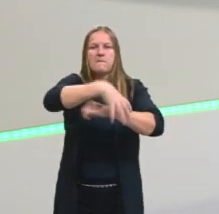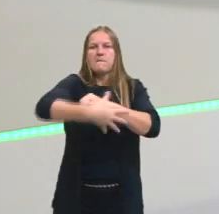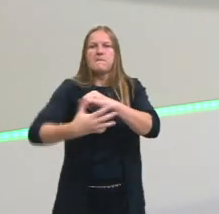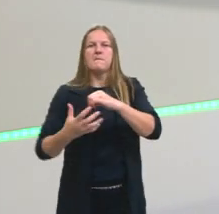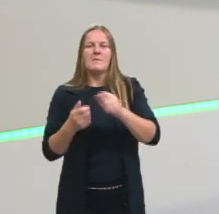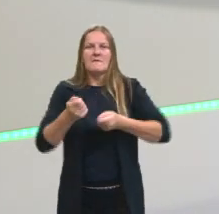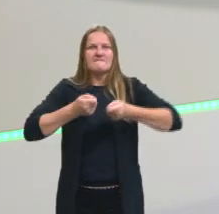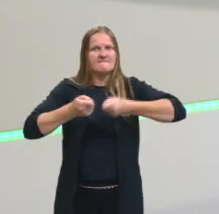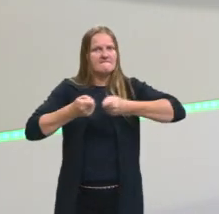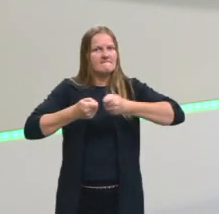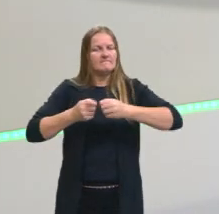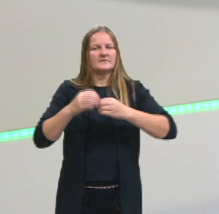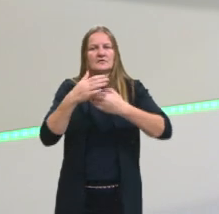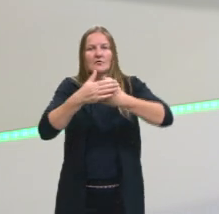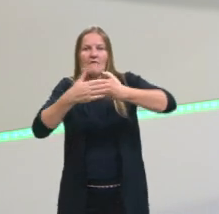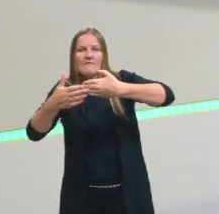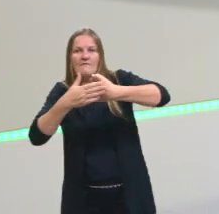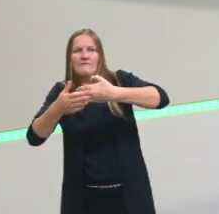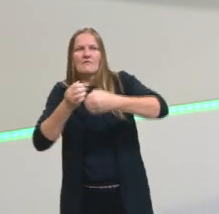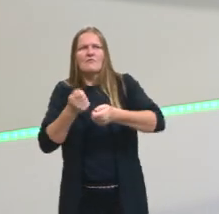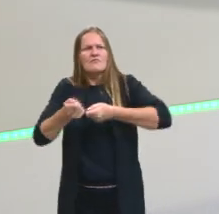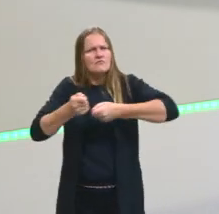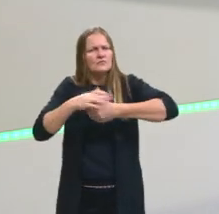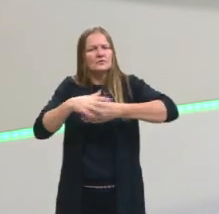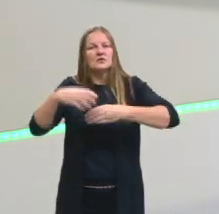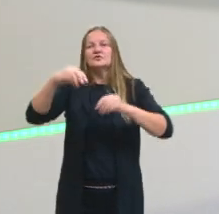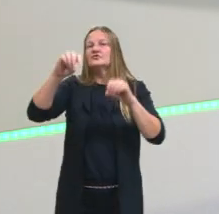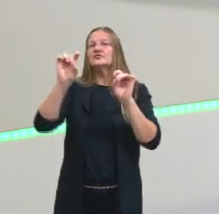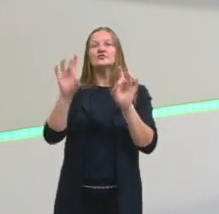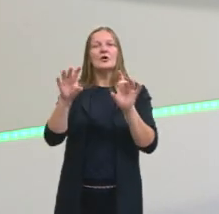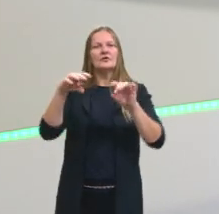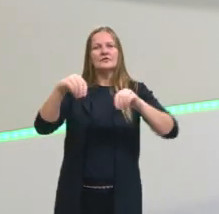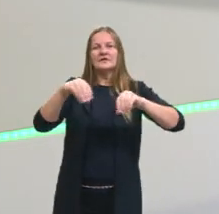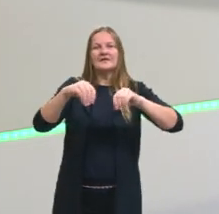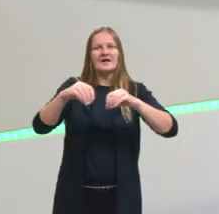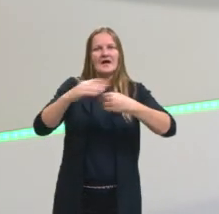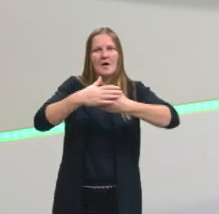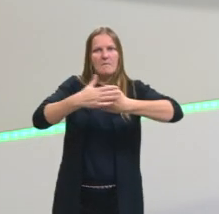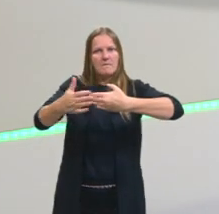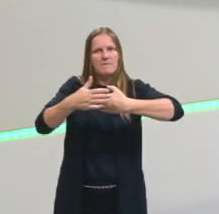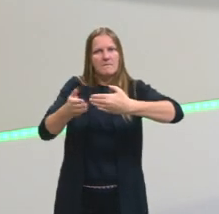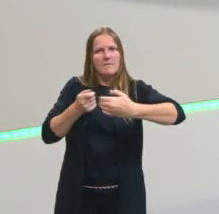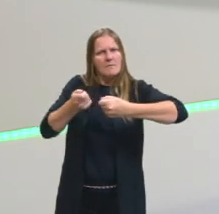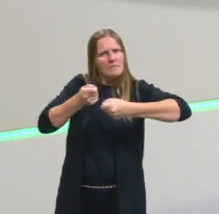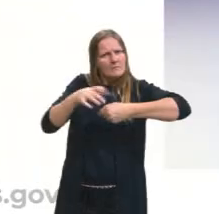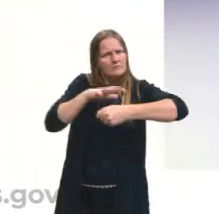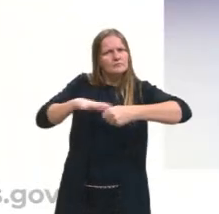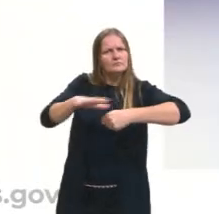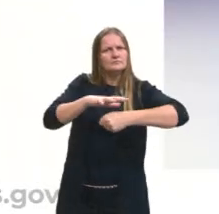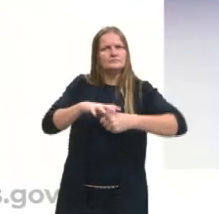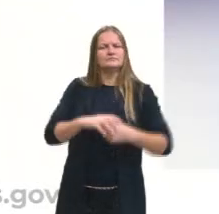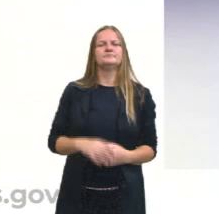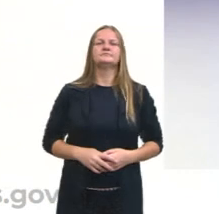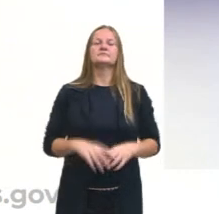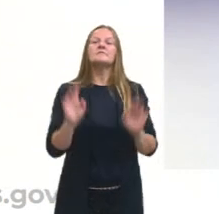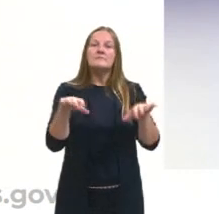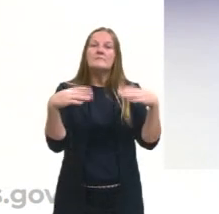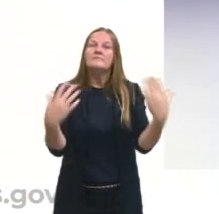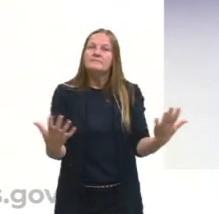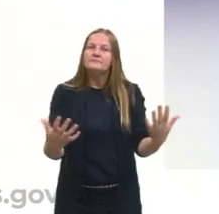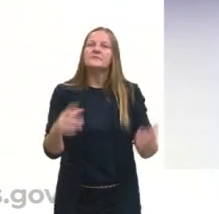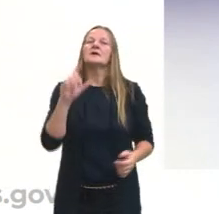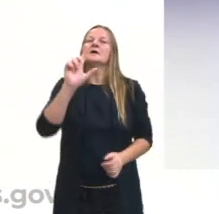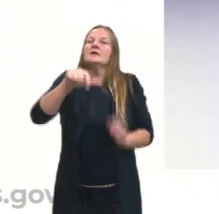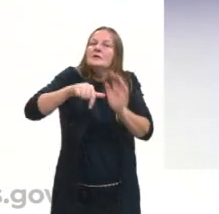precisava tratar das suas fronteiras só de pela terra bom então depois